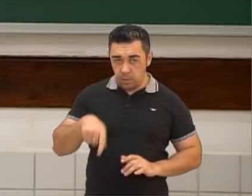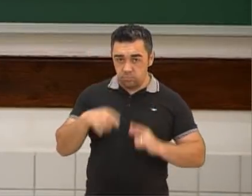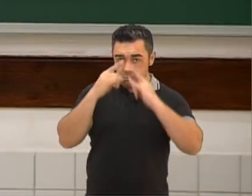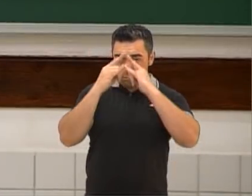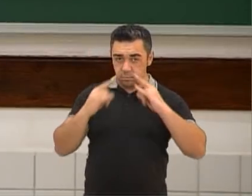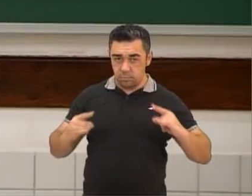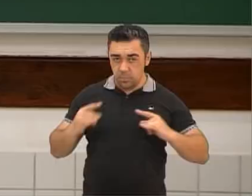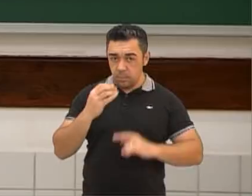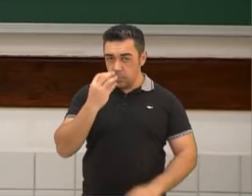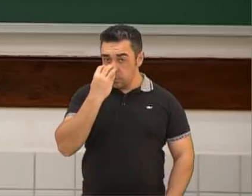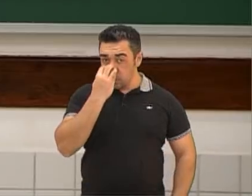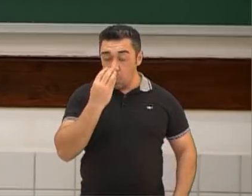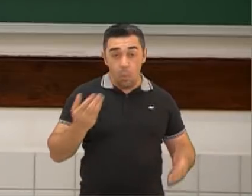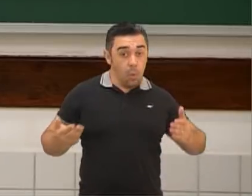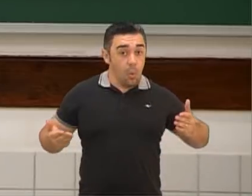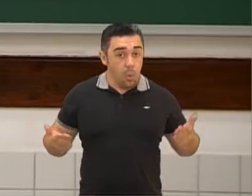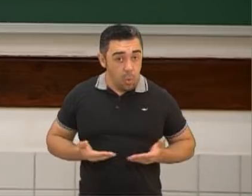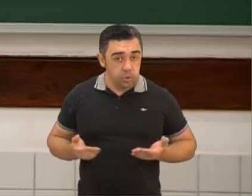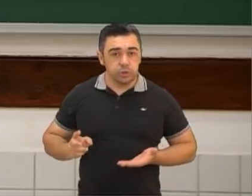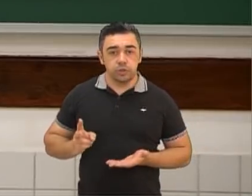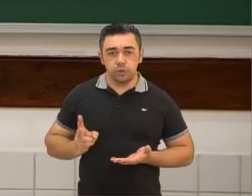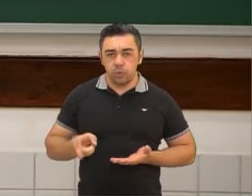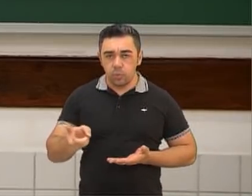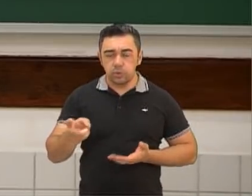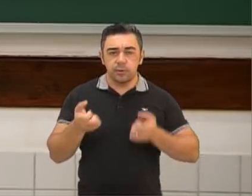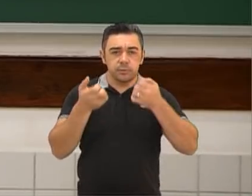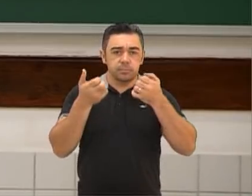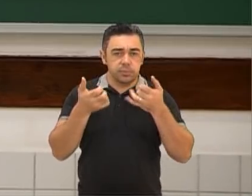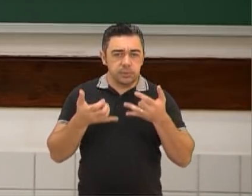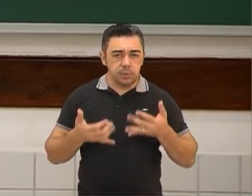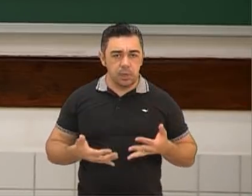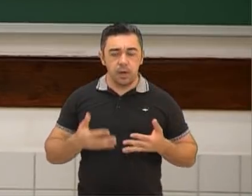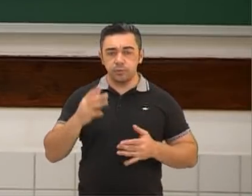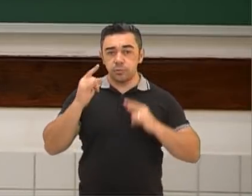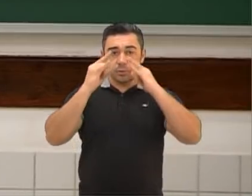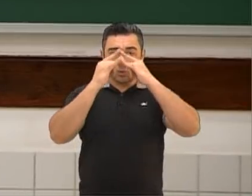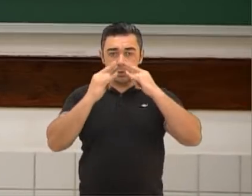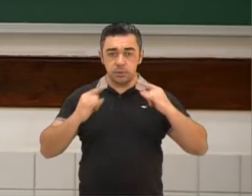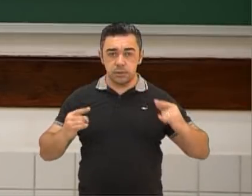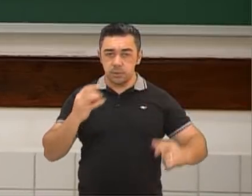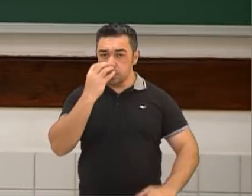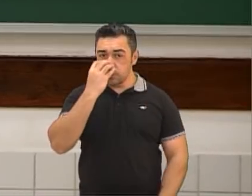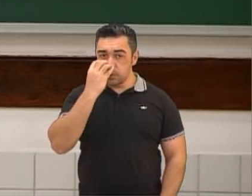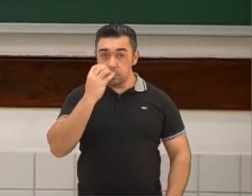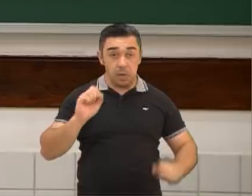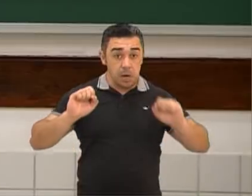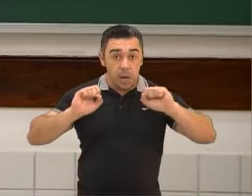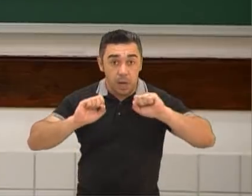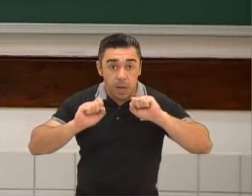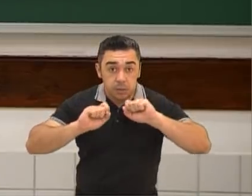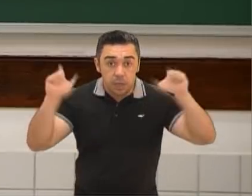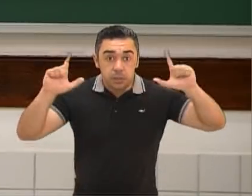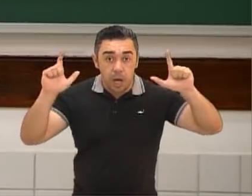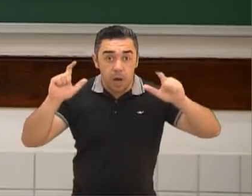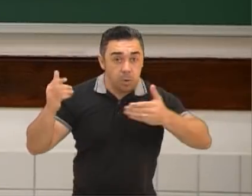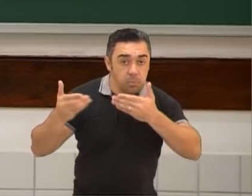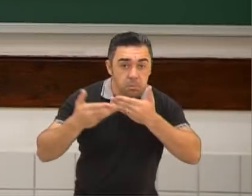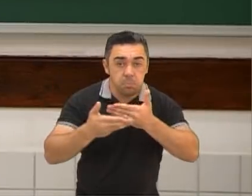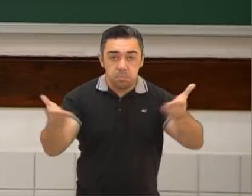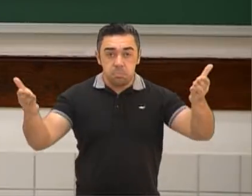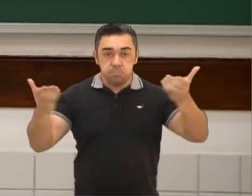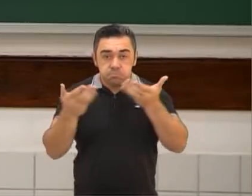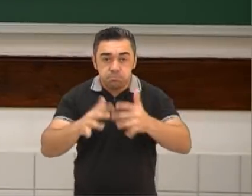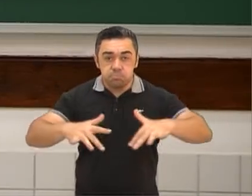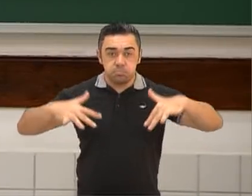nós vamos continuar nesse clima de circo, né? Nesse clima de atenção, respeitável